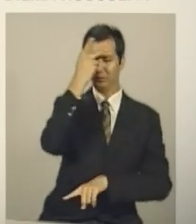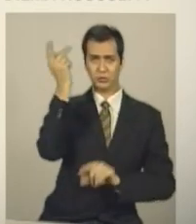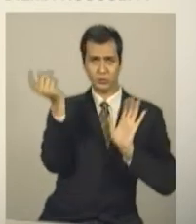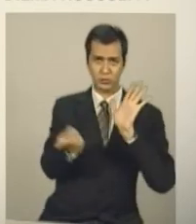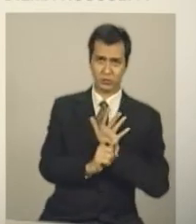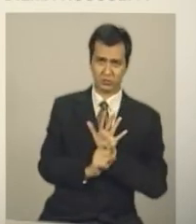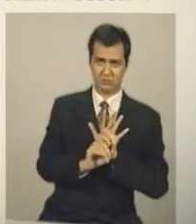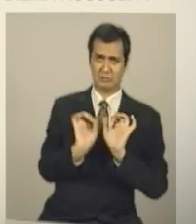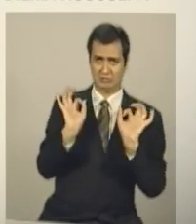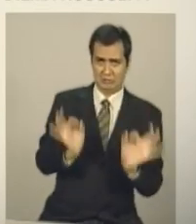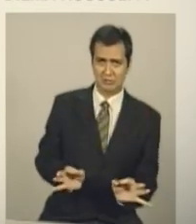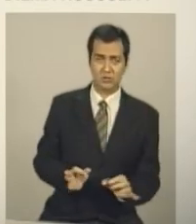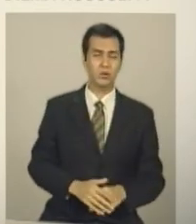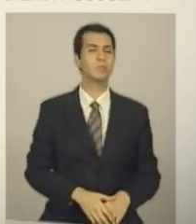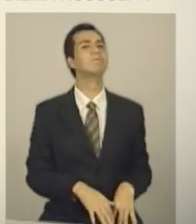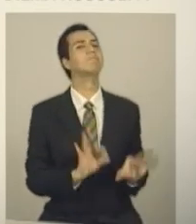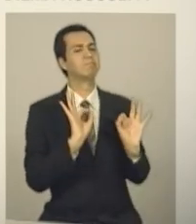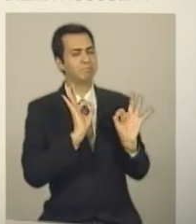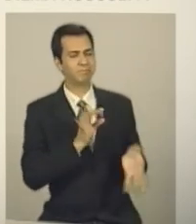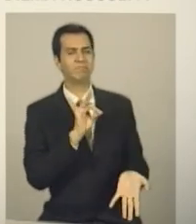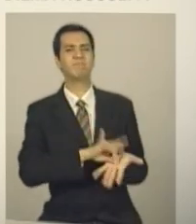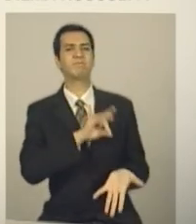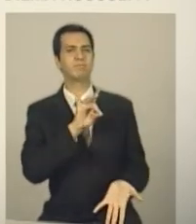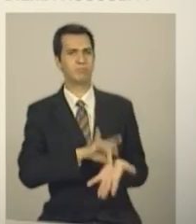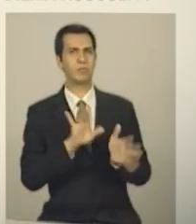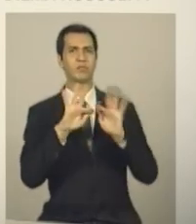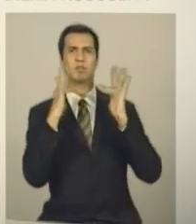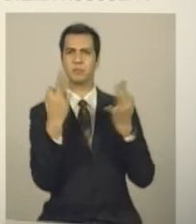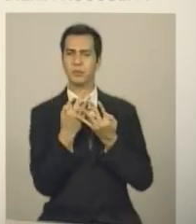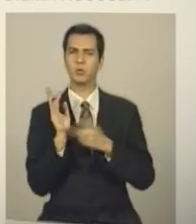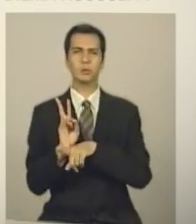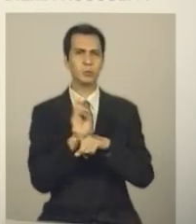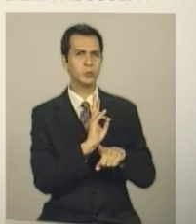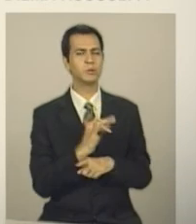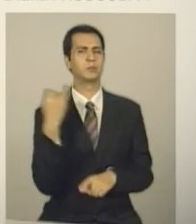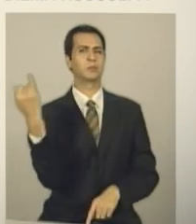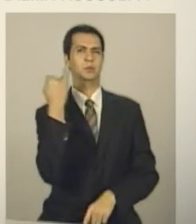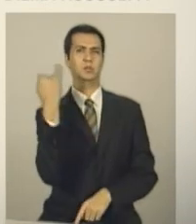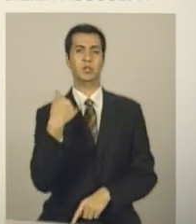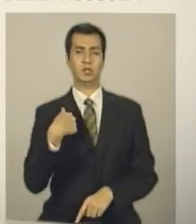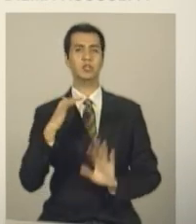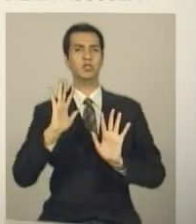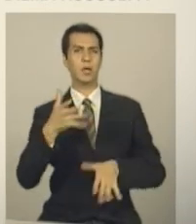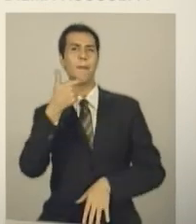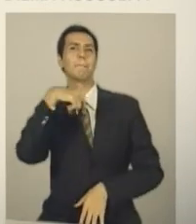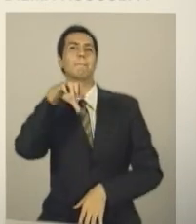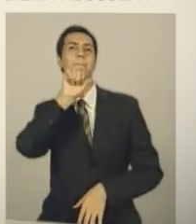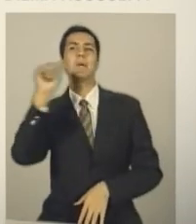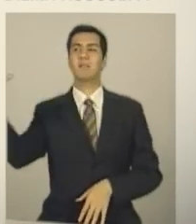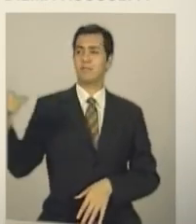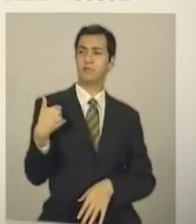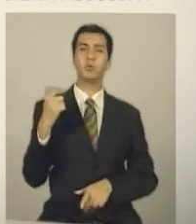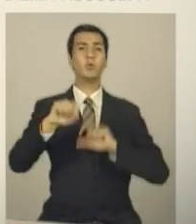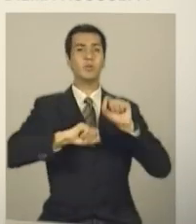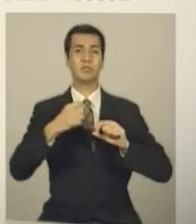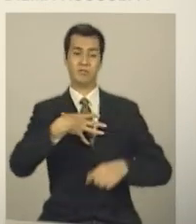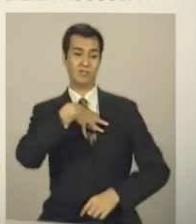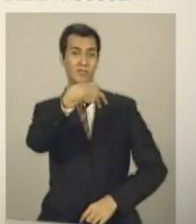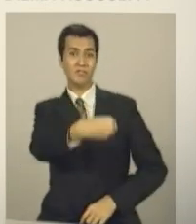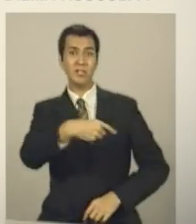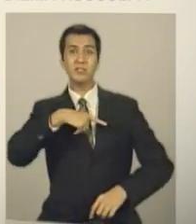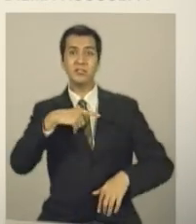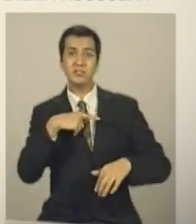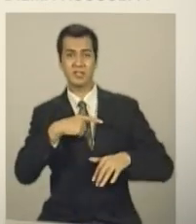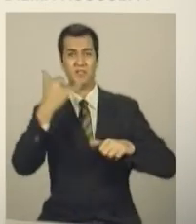famílias dos dependentes é sem dúvida enorme tenho ouvido relatos de mães que chegam a até acorrentar os filhos no quarto para